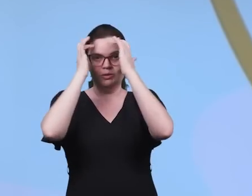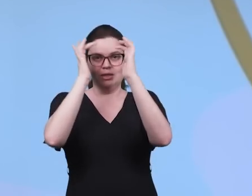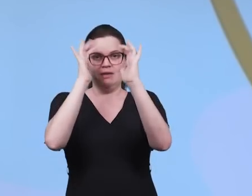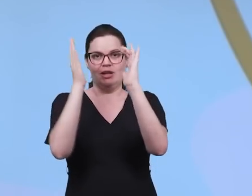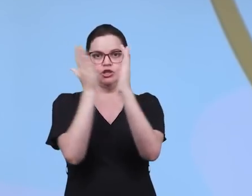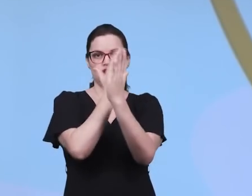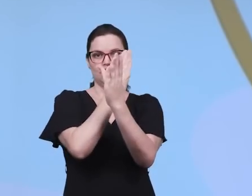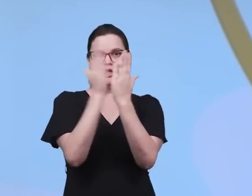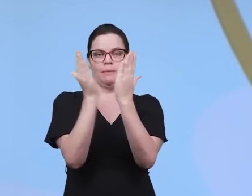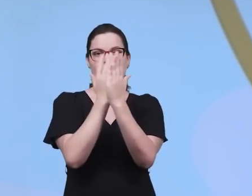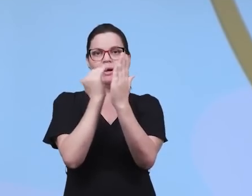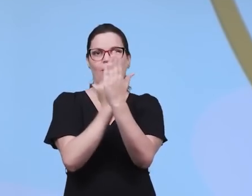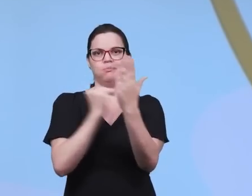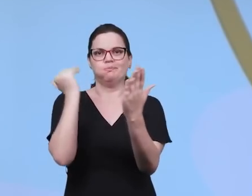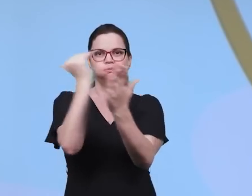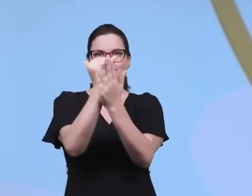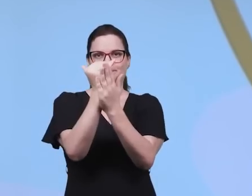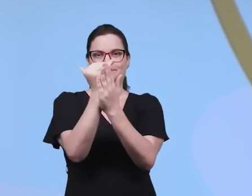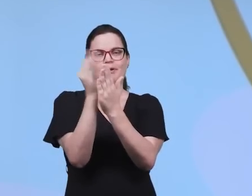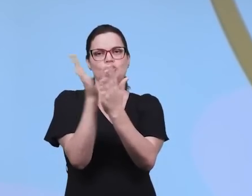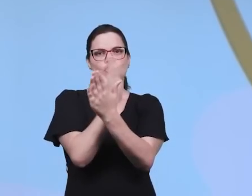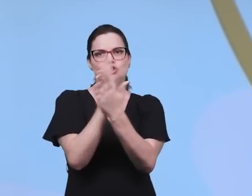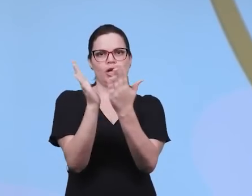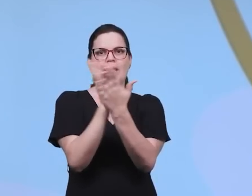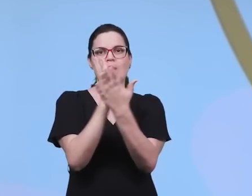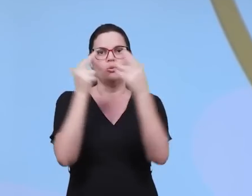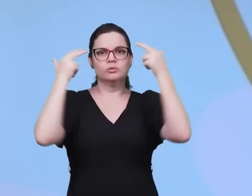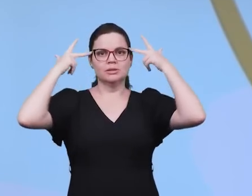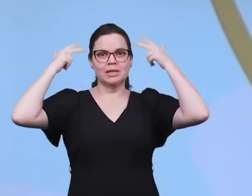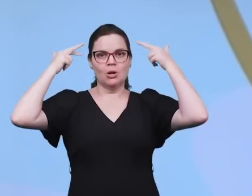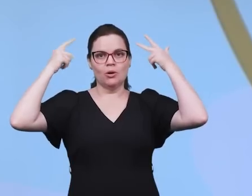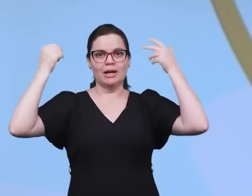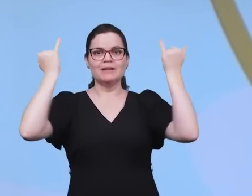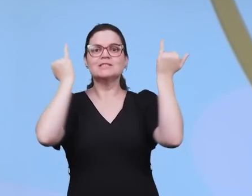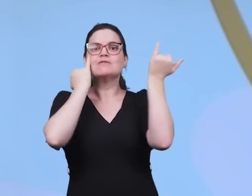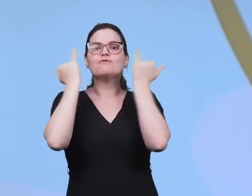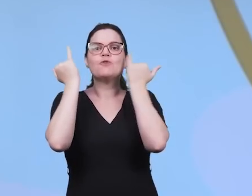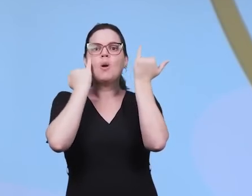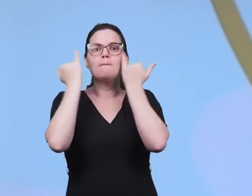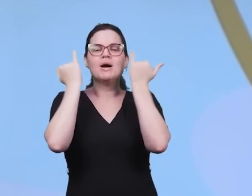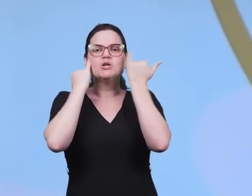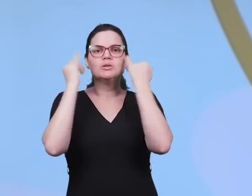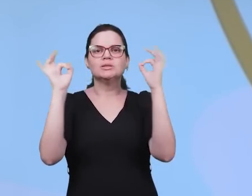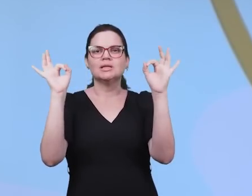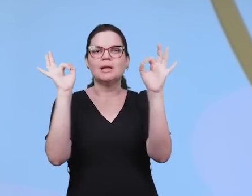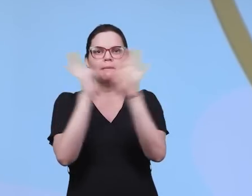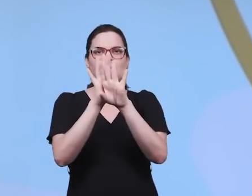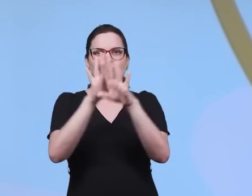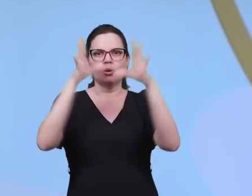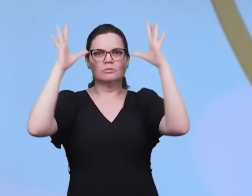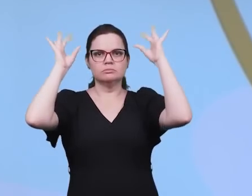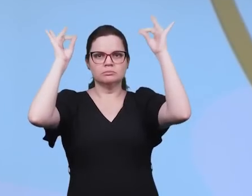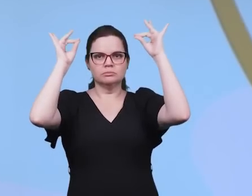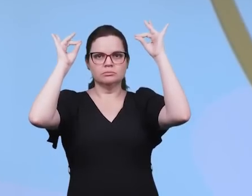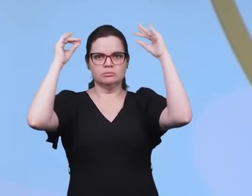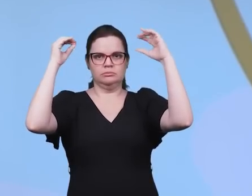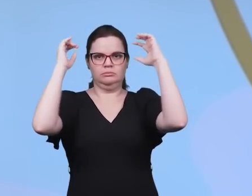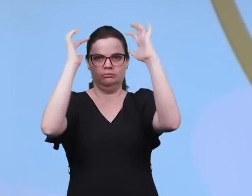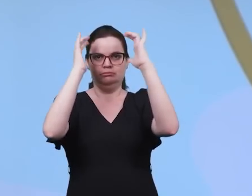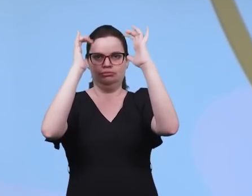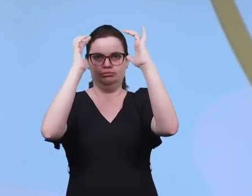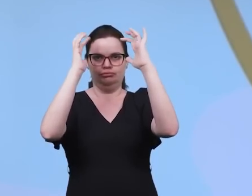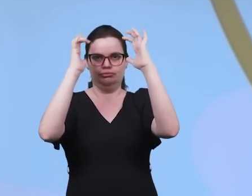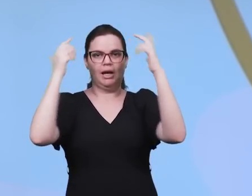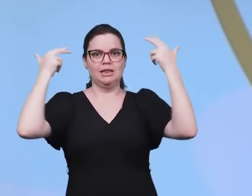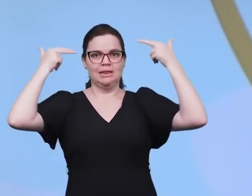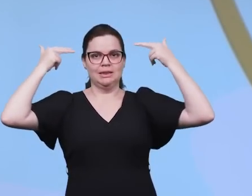alguns, porque nós temos excesso. As informações daqueles neurônios eles já estão compactados, já estão alicerçados, já estão ali